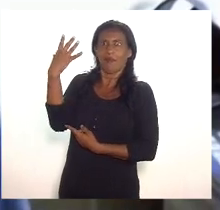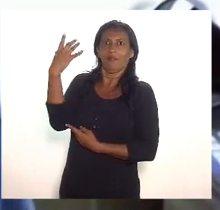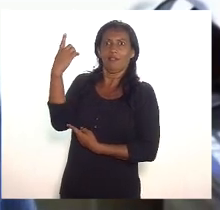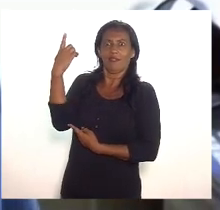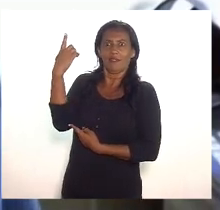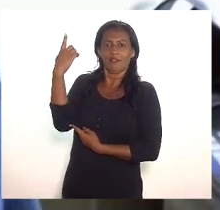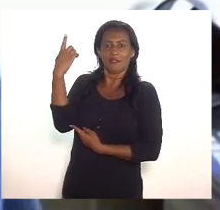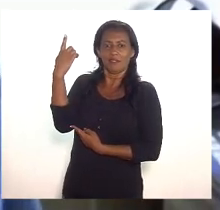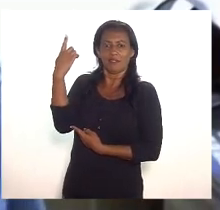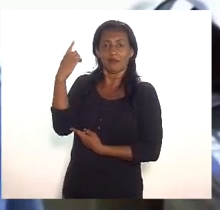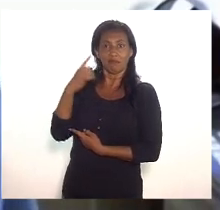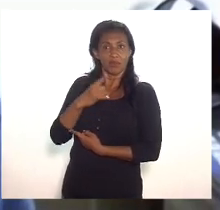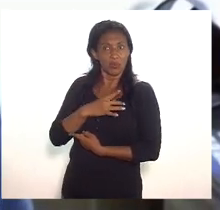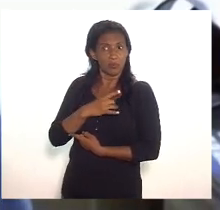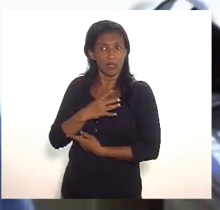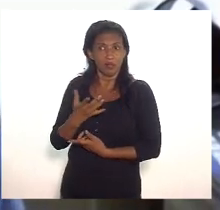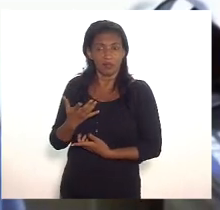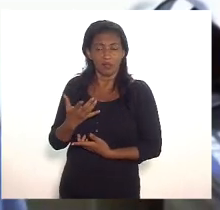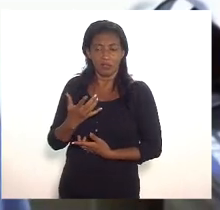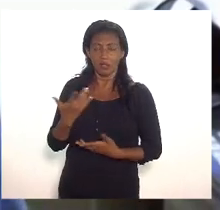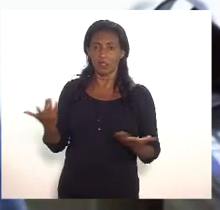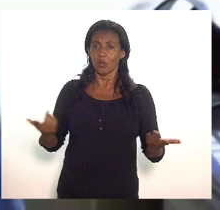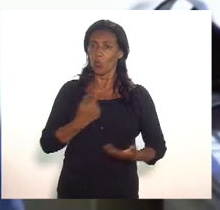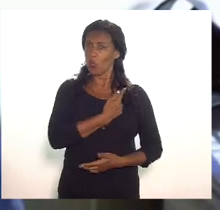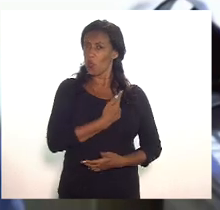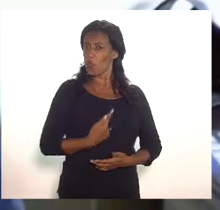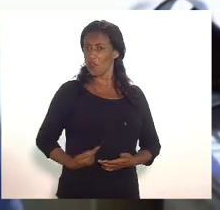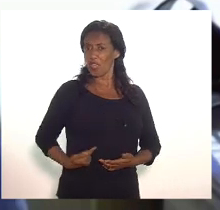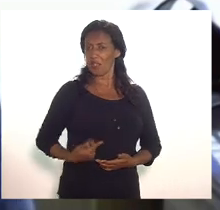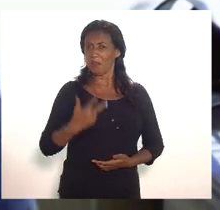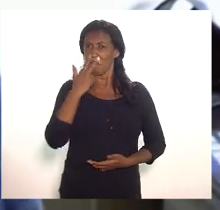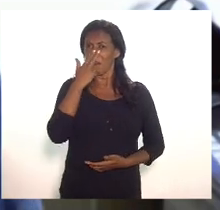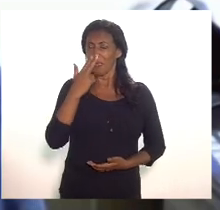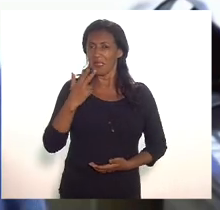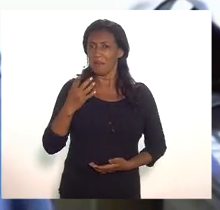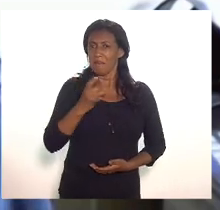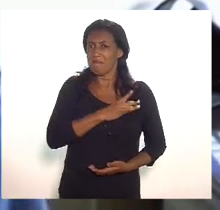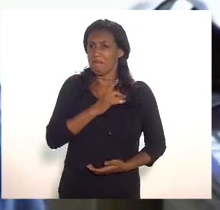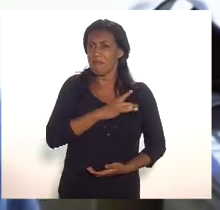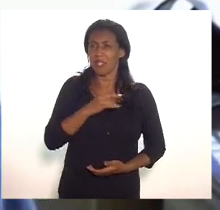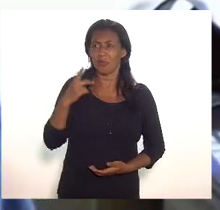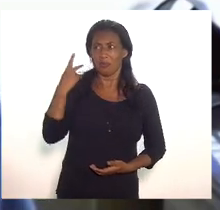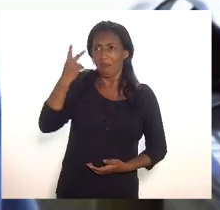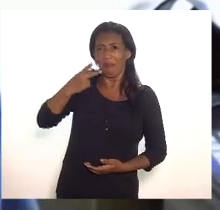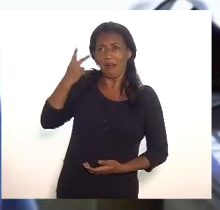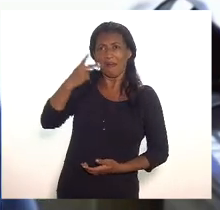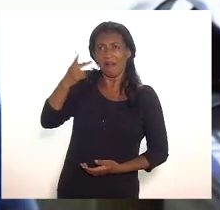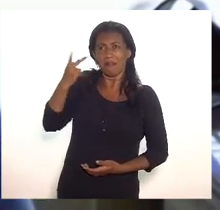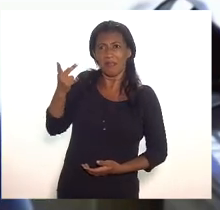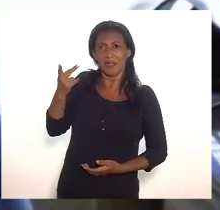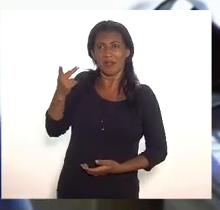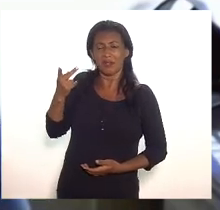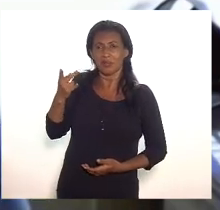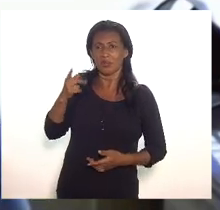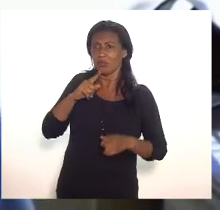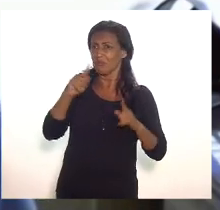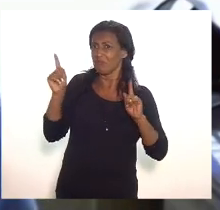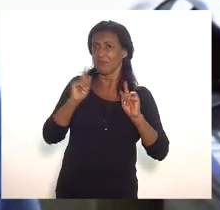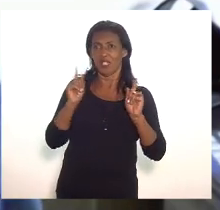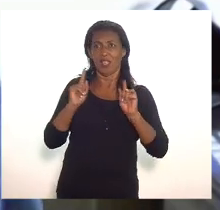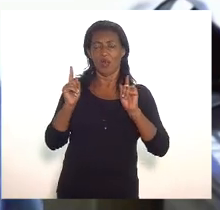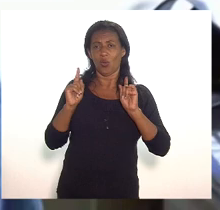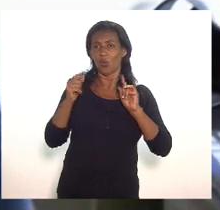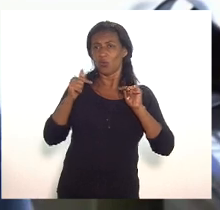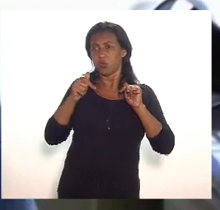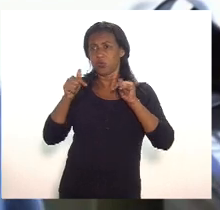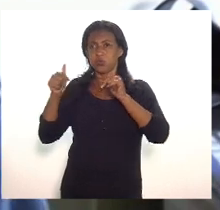deles. Então, o governo, com medo do parlamento, onde ele tem maioria, não submeteu ao parlamento.